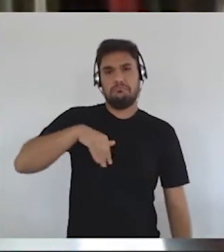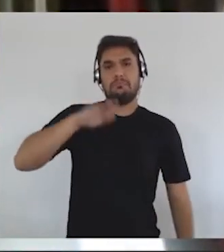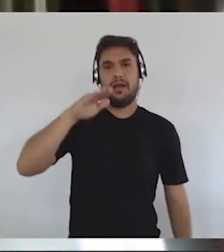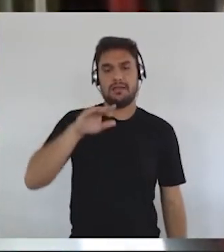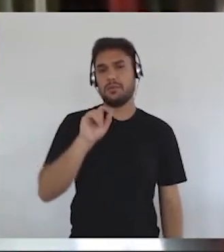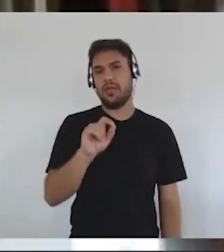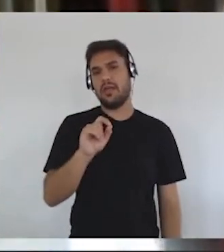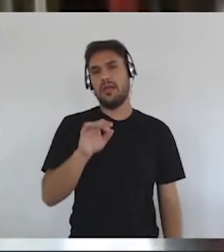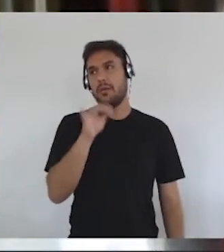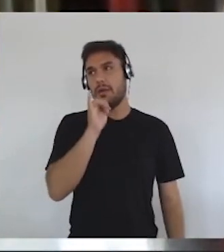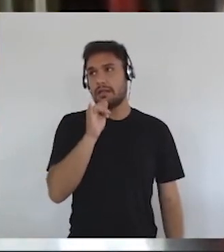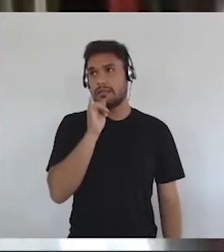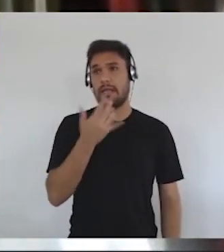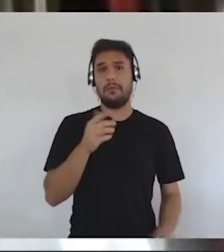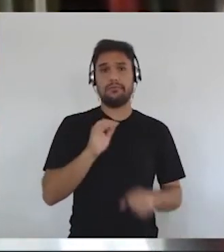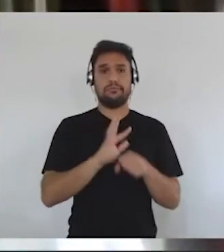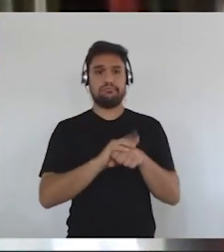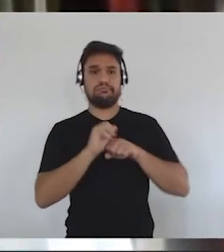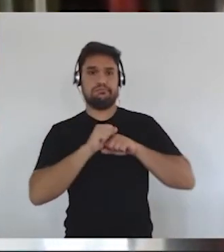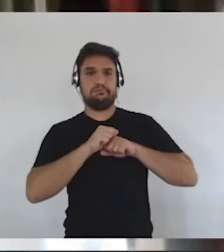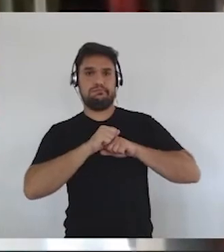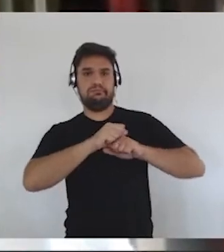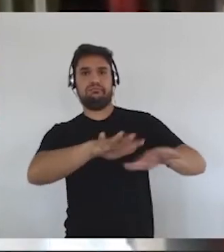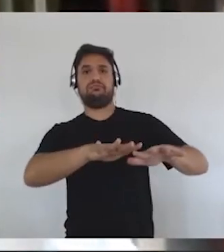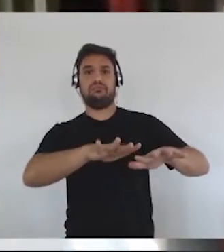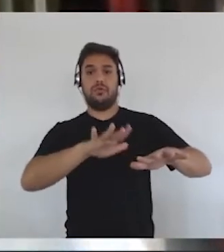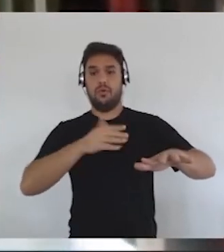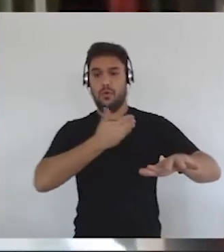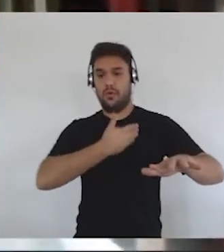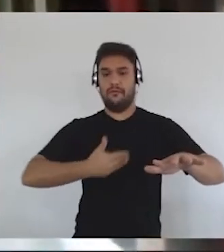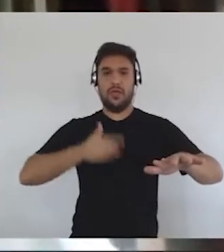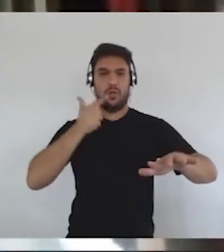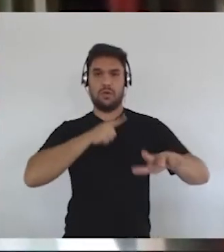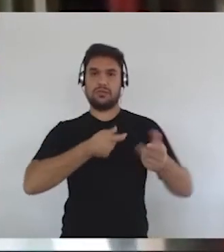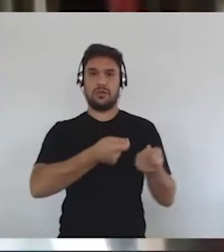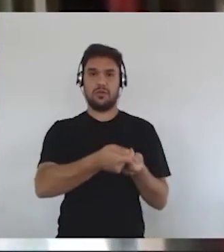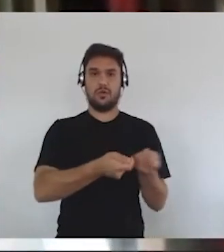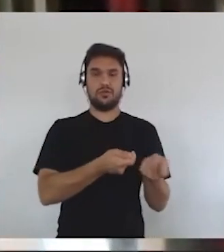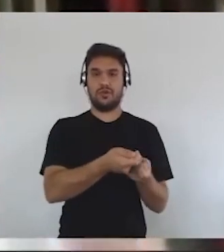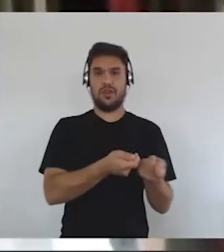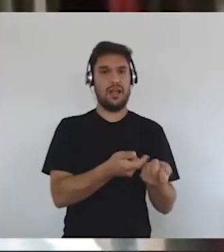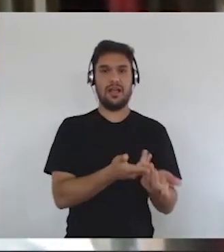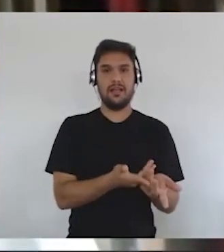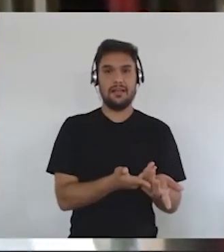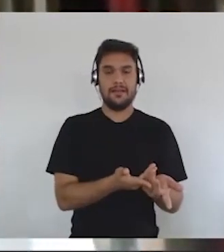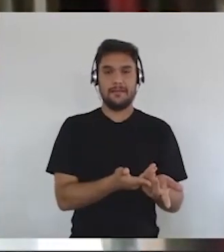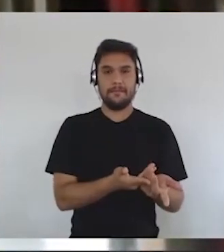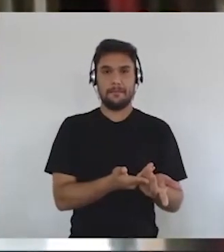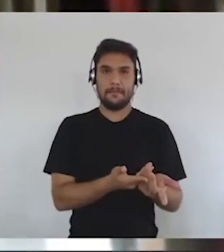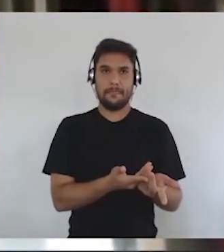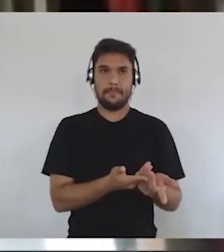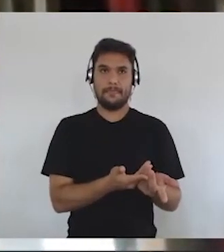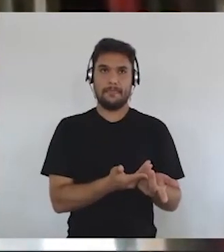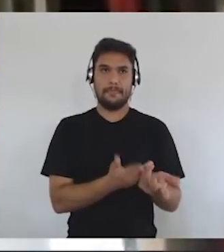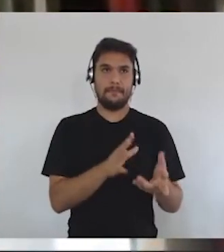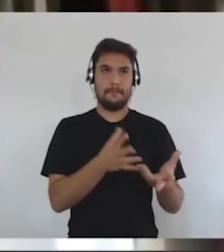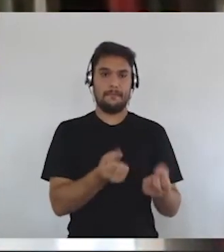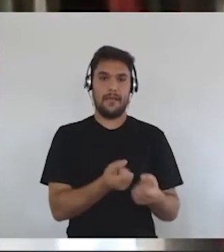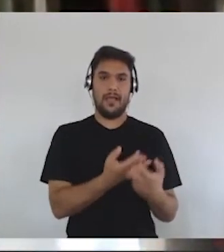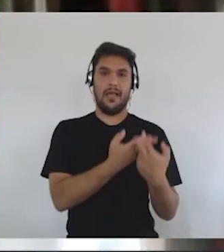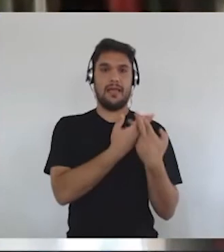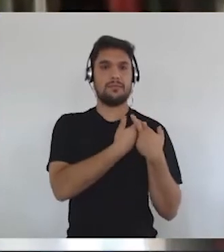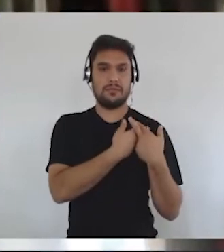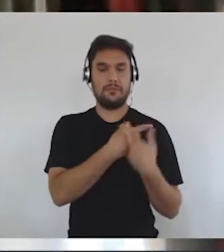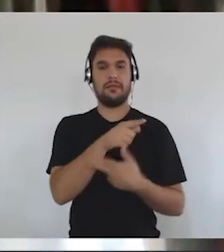Um evento que foge ao controle do Estado e que nenhum Estado conseguiria tomar para si a resolução